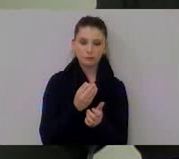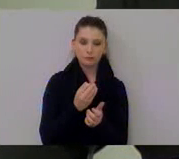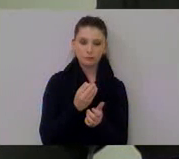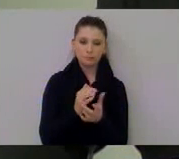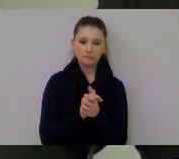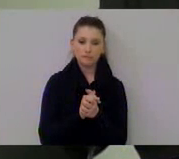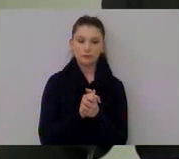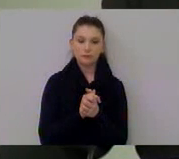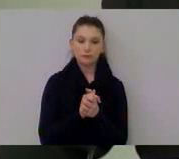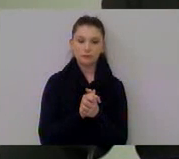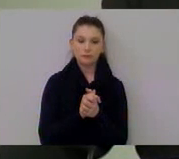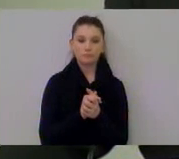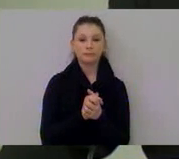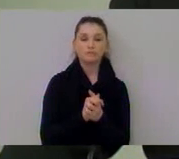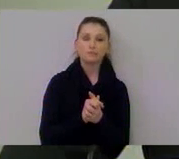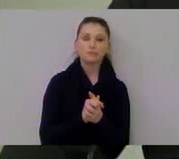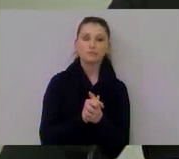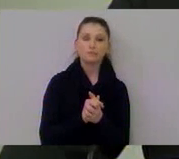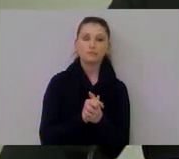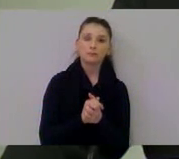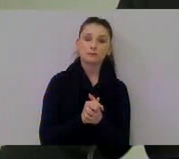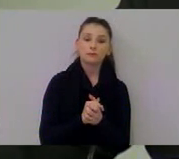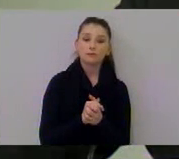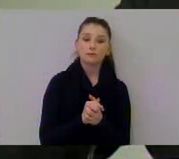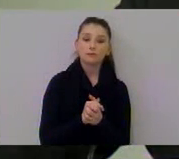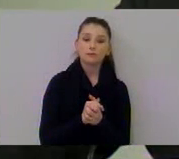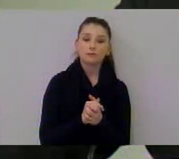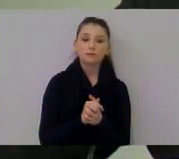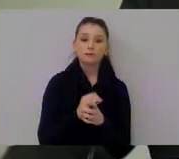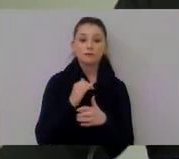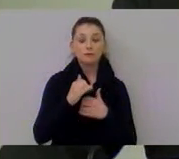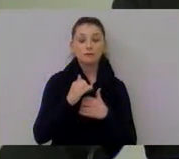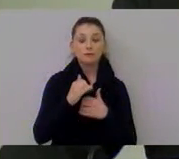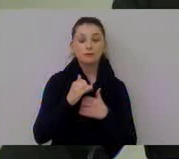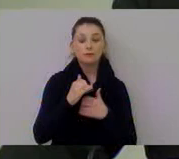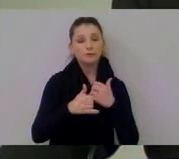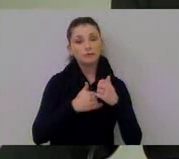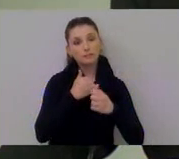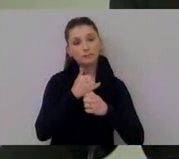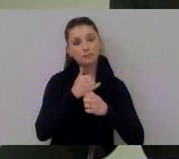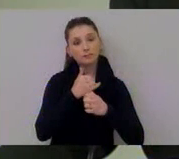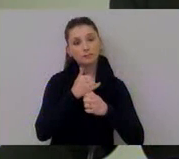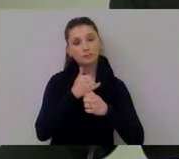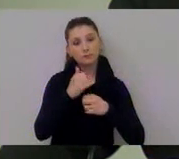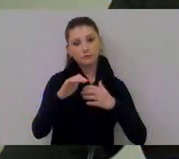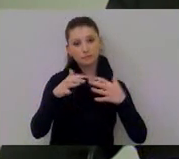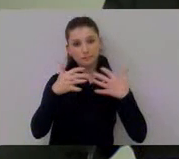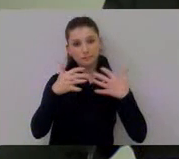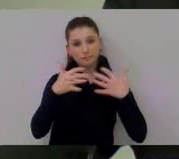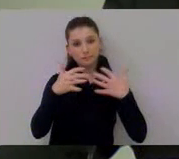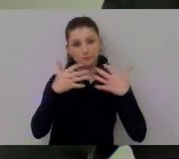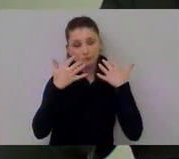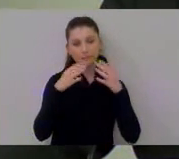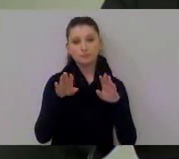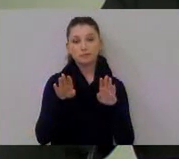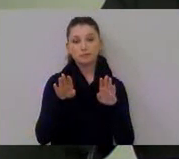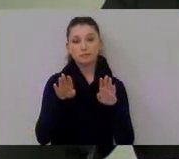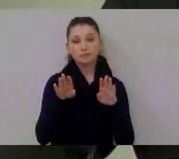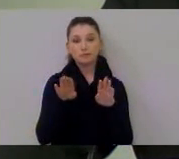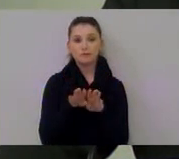pela internet, e hoje também aproveito para parabenizar